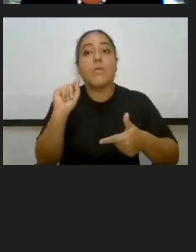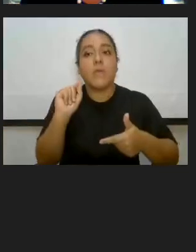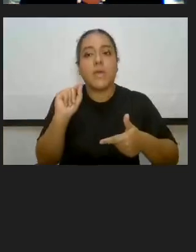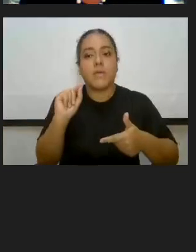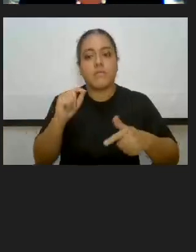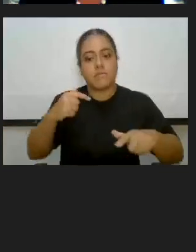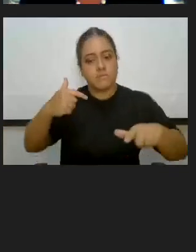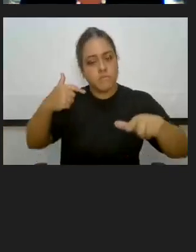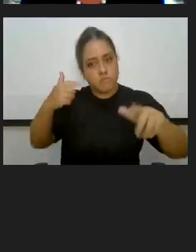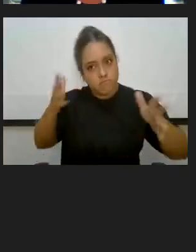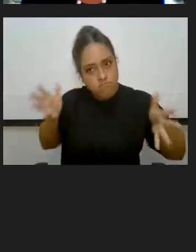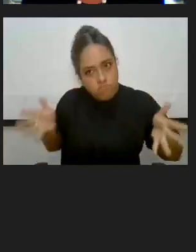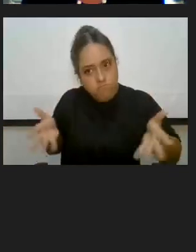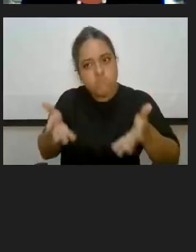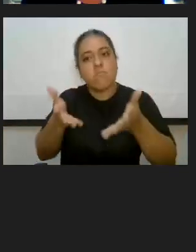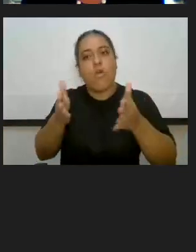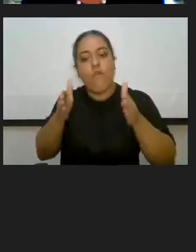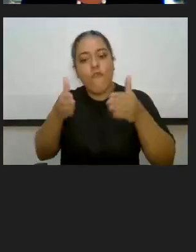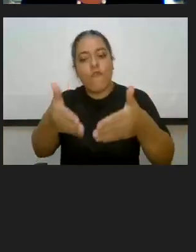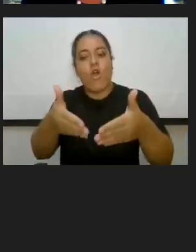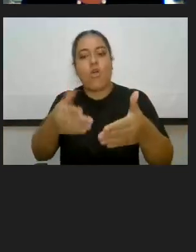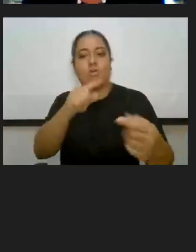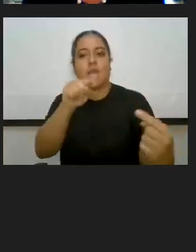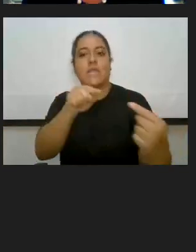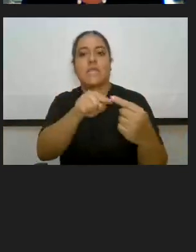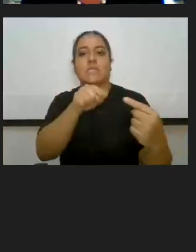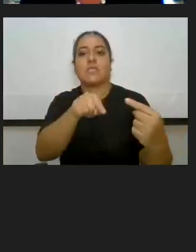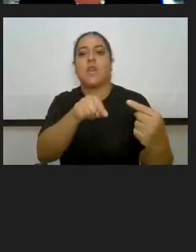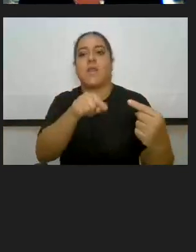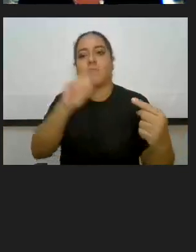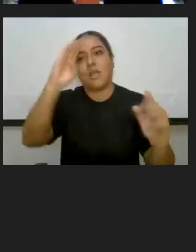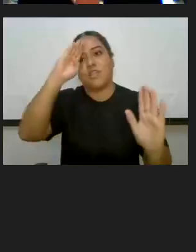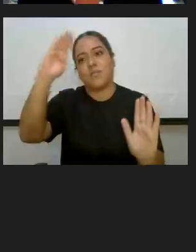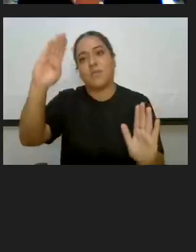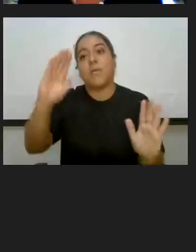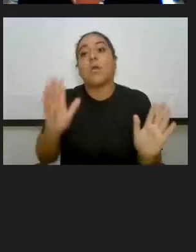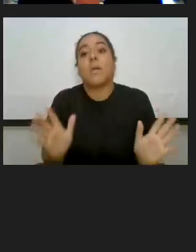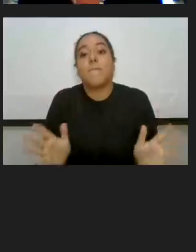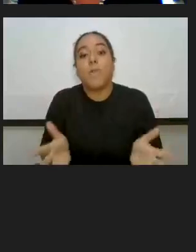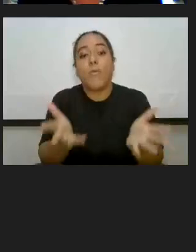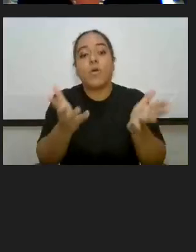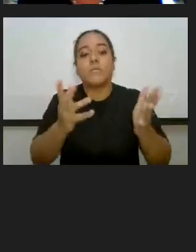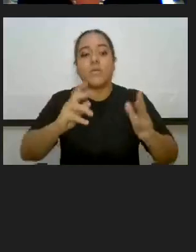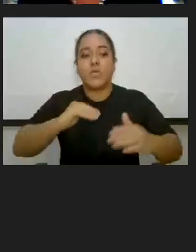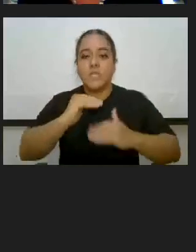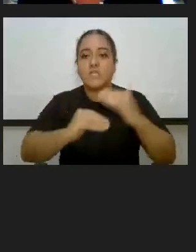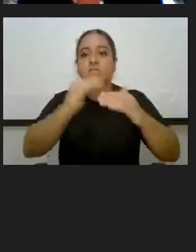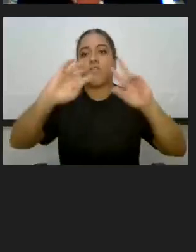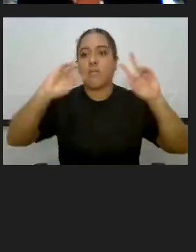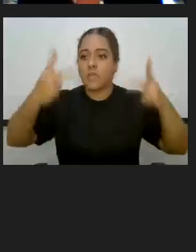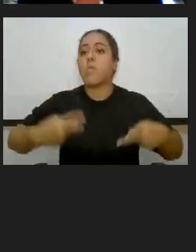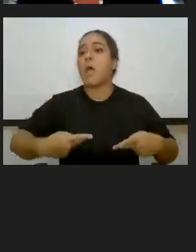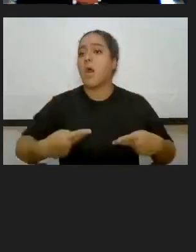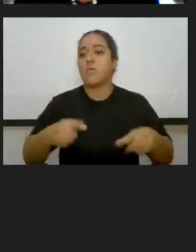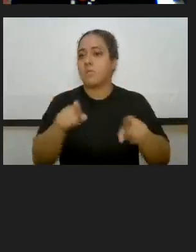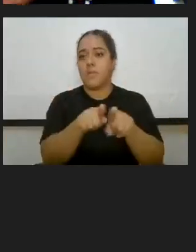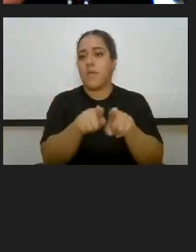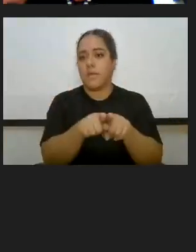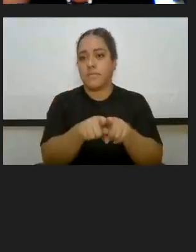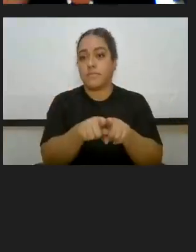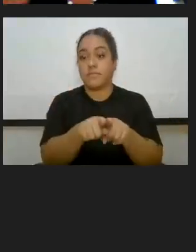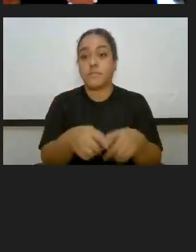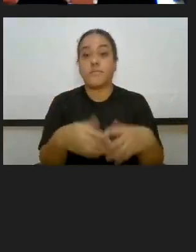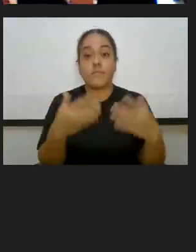aqui, desta intencionalidade maior que a promoção do desenvolvimento humano. Então,